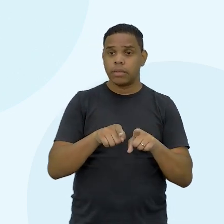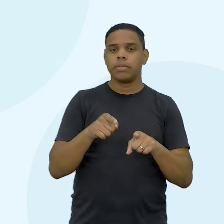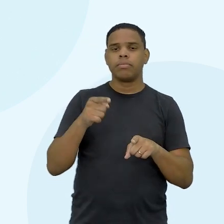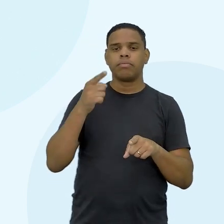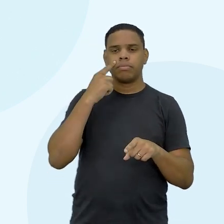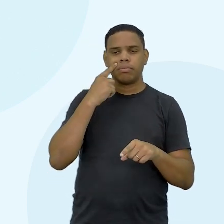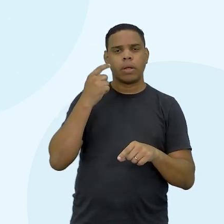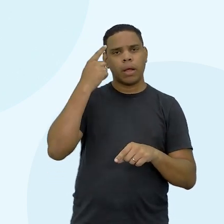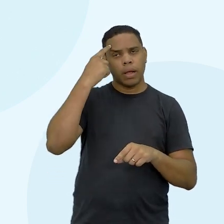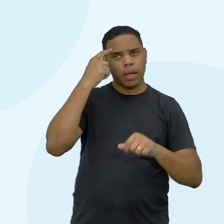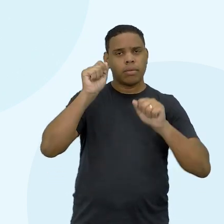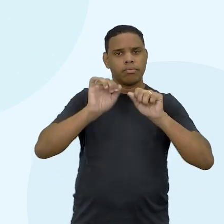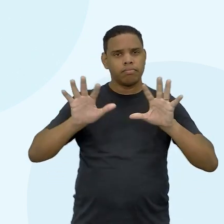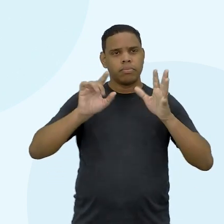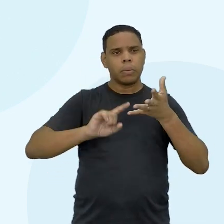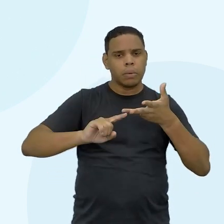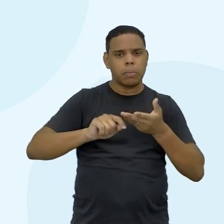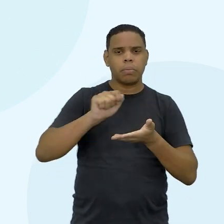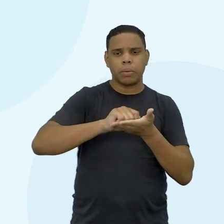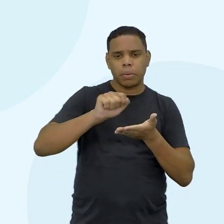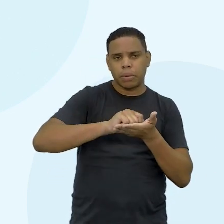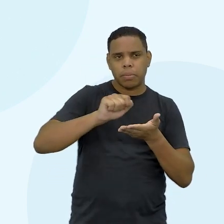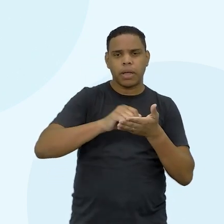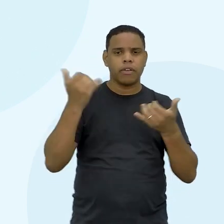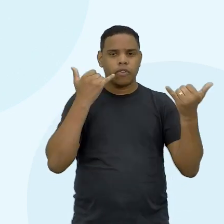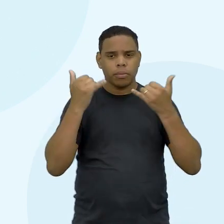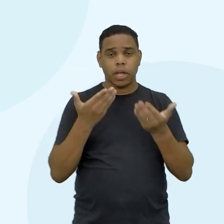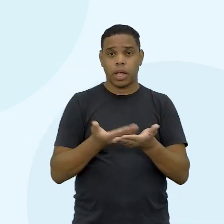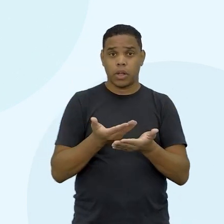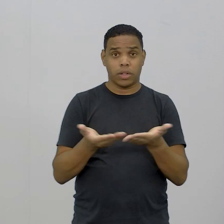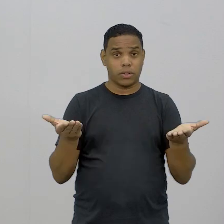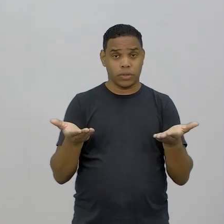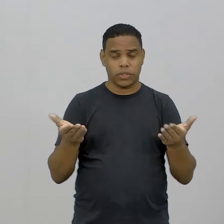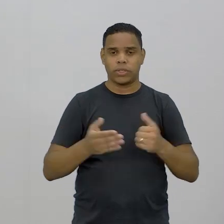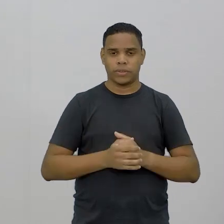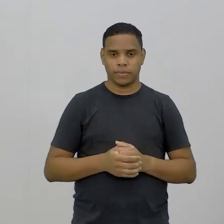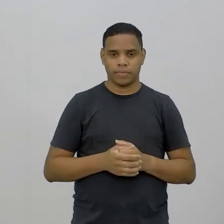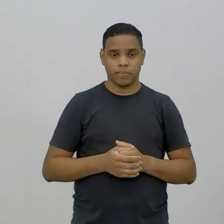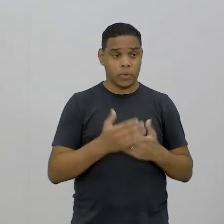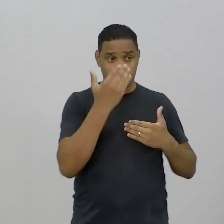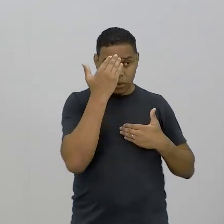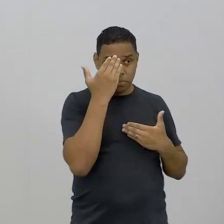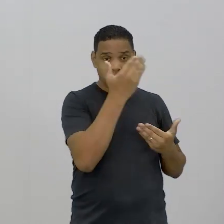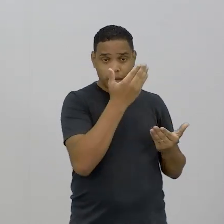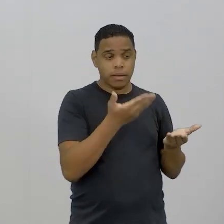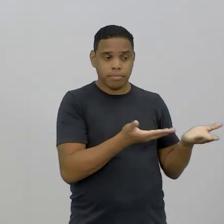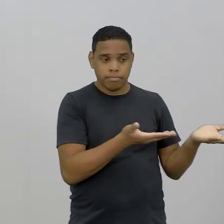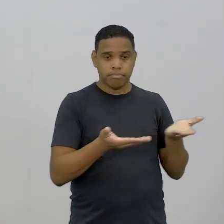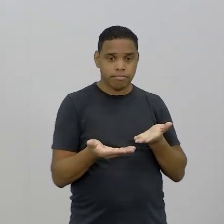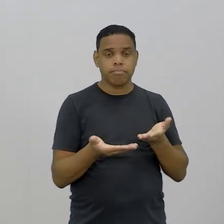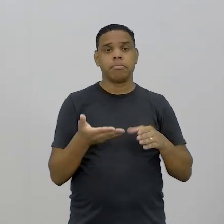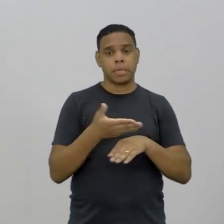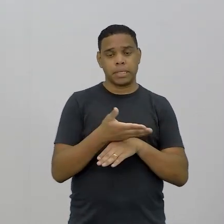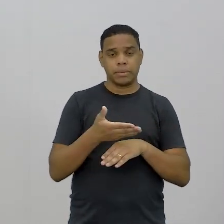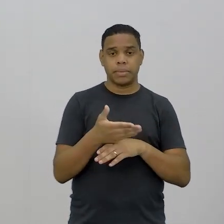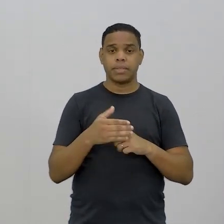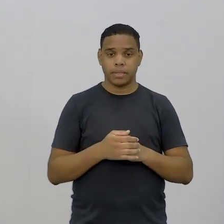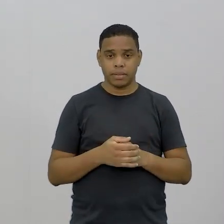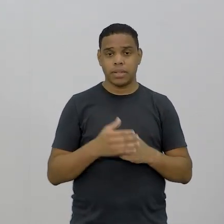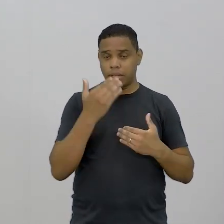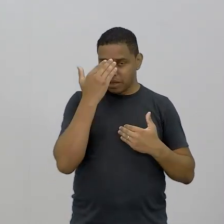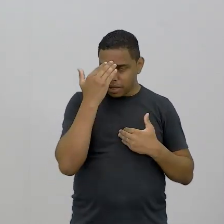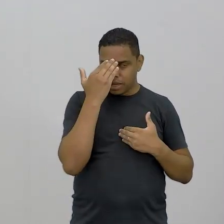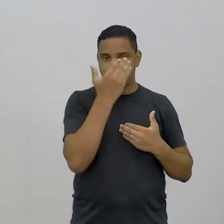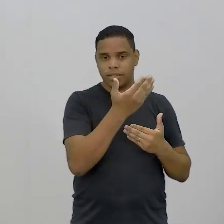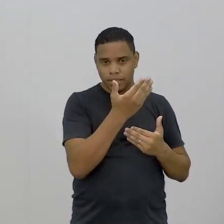desenvolva um mapa mental ou um infográfico sobre a aula de hoje. Eve, muito obrigada pela sua participação, né?